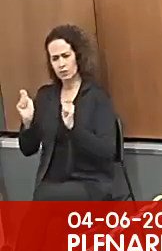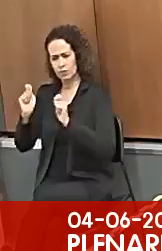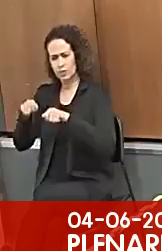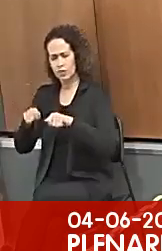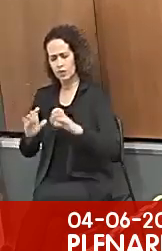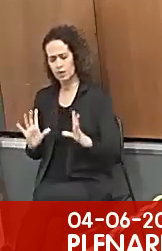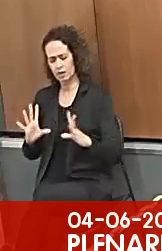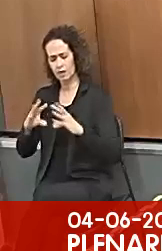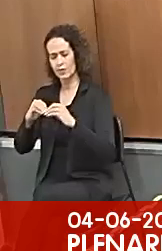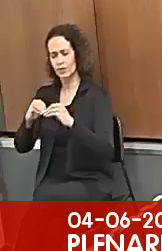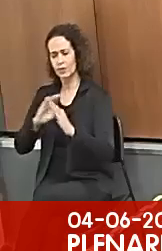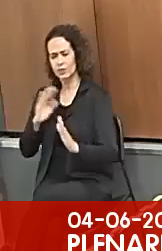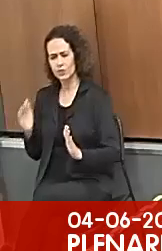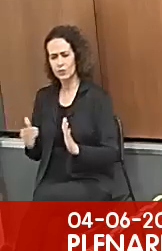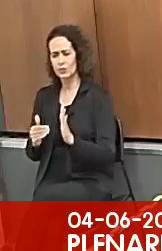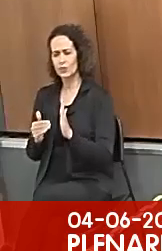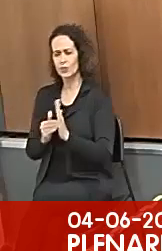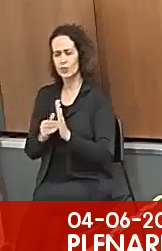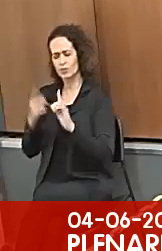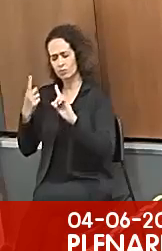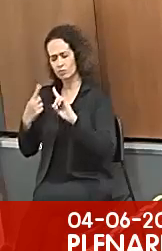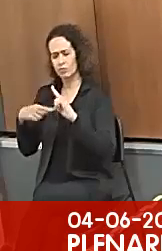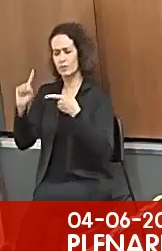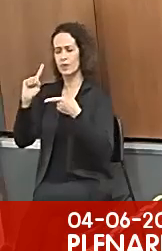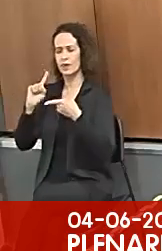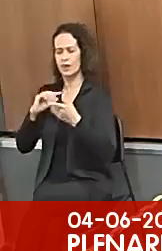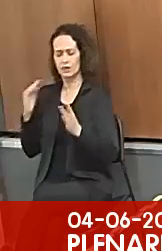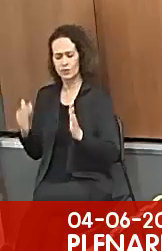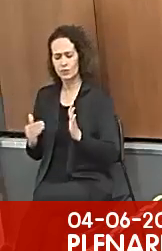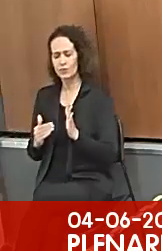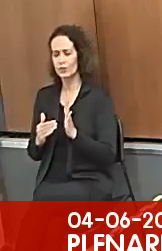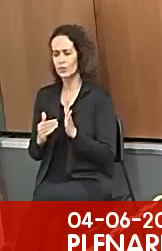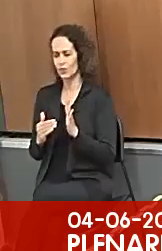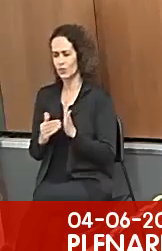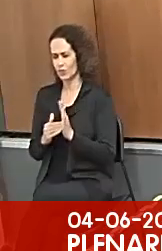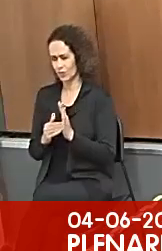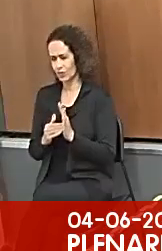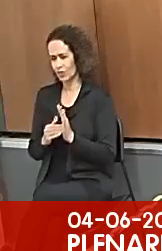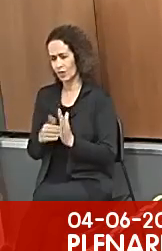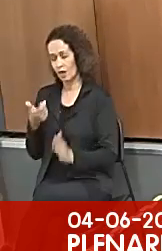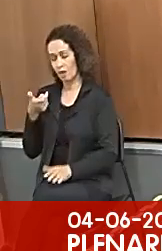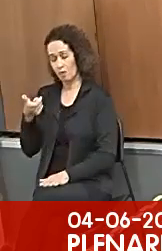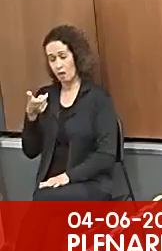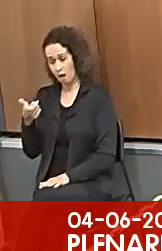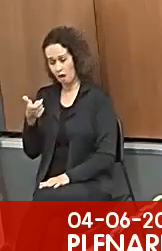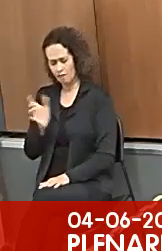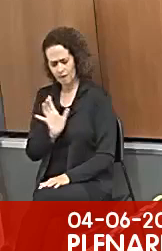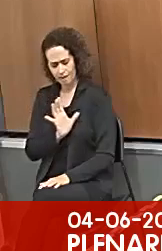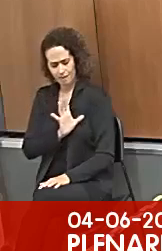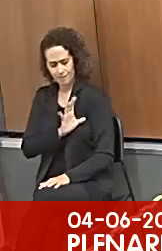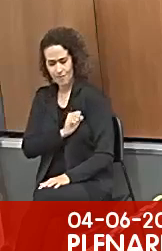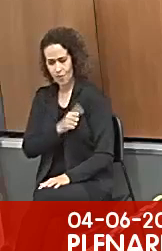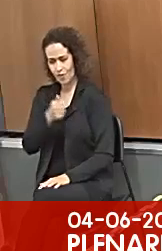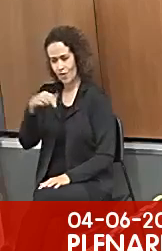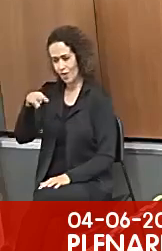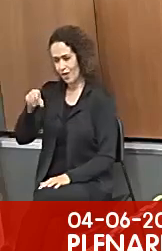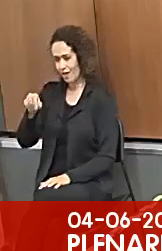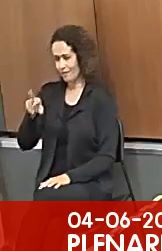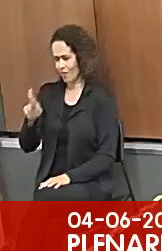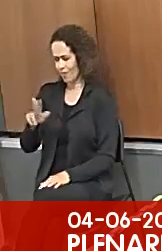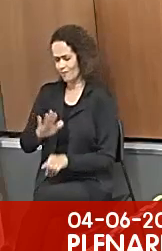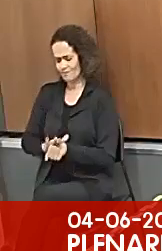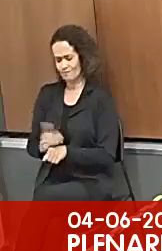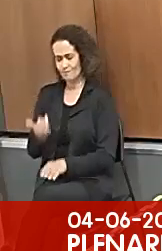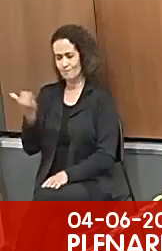a construção, que consegue superar todos os percalços, é a palavra amor. E essas mães, através